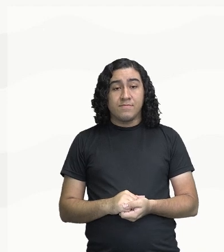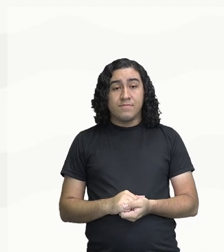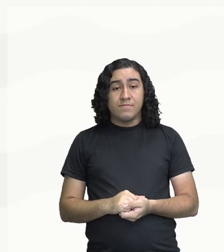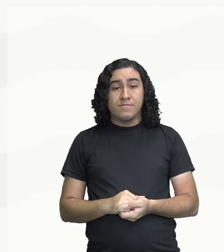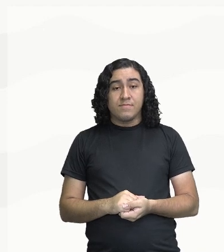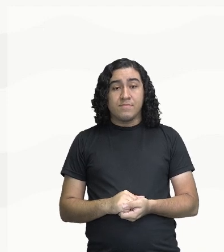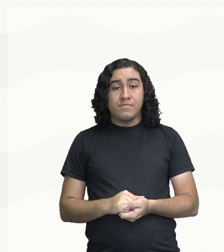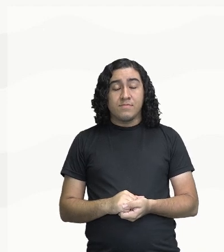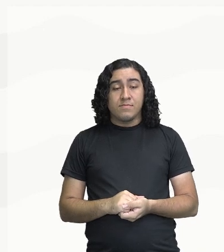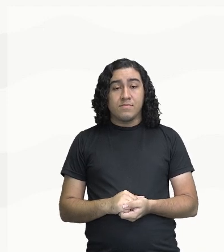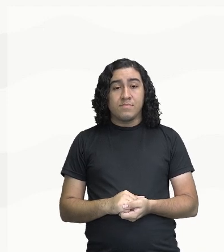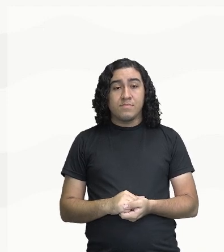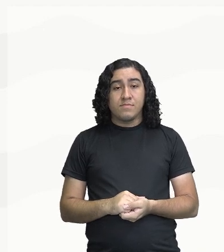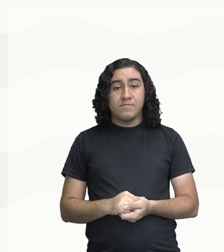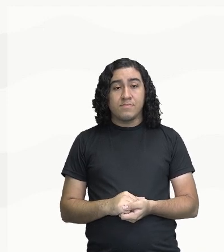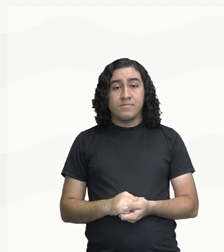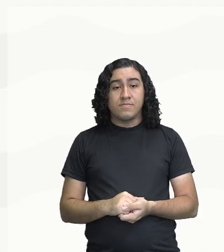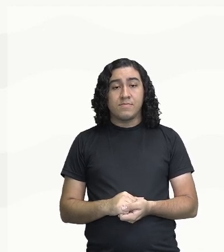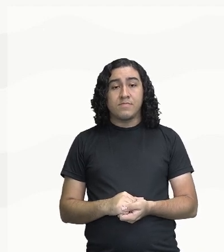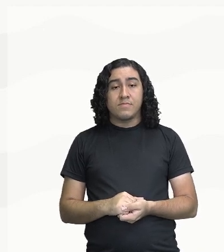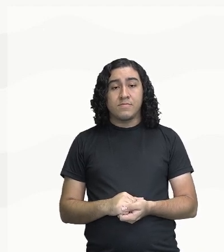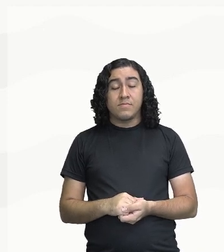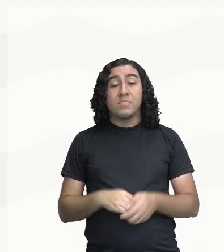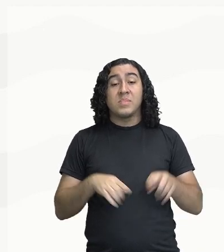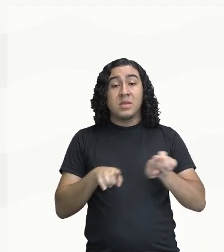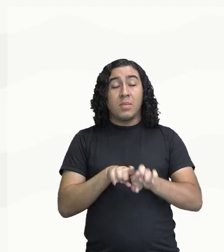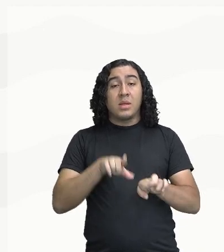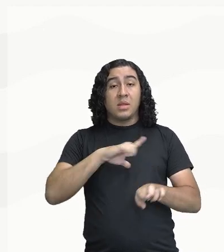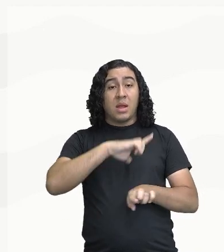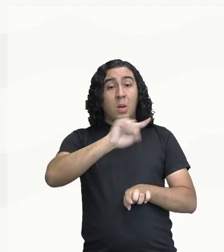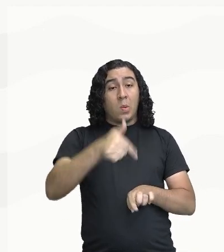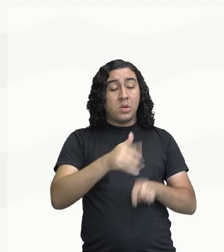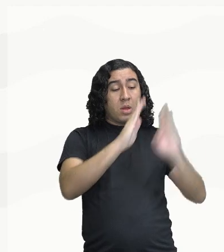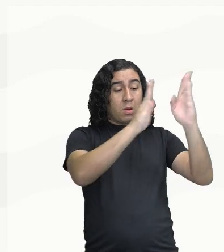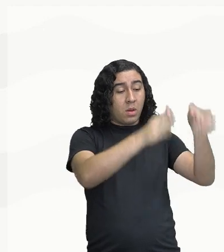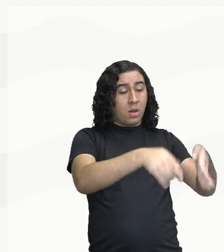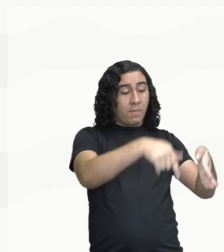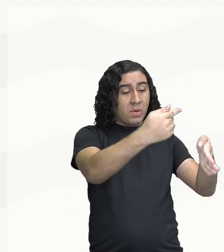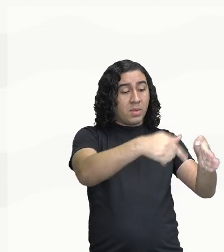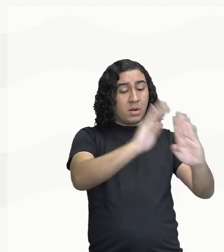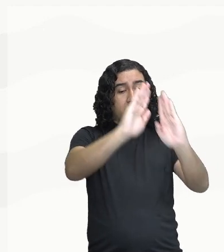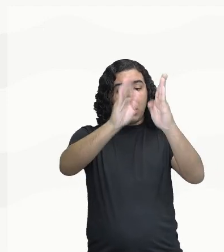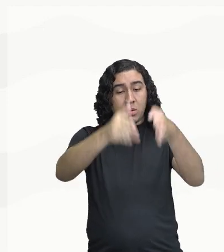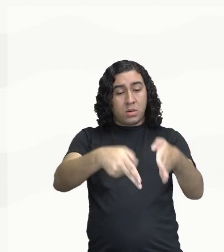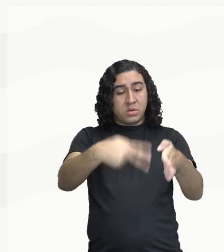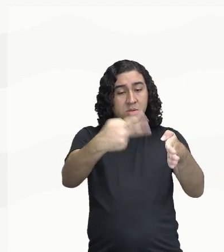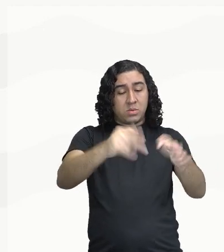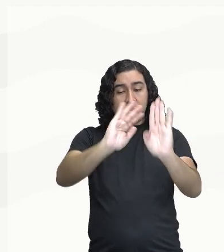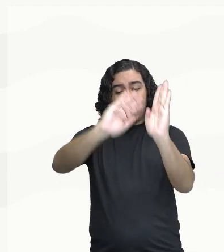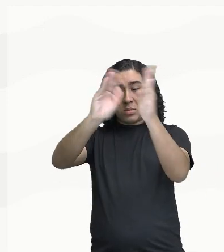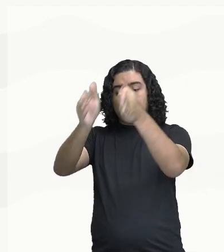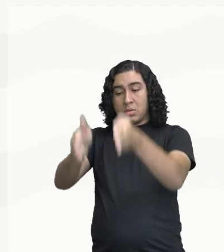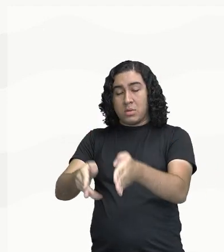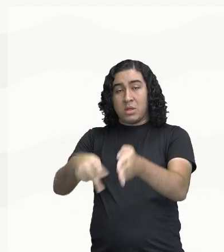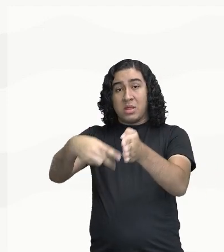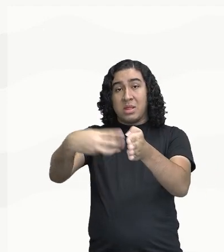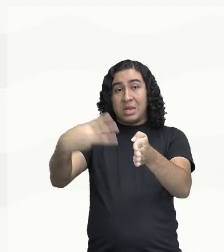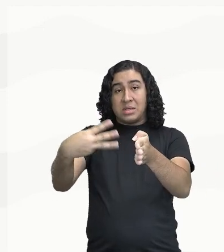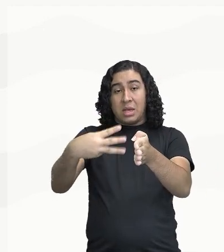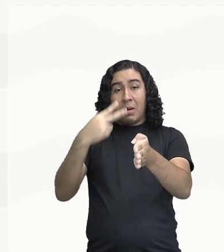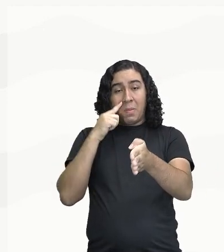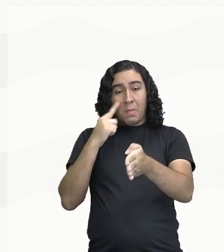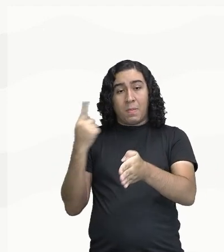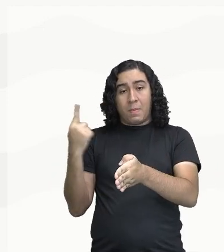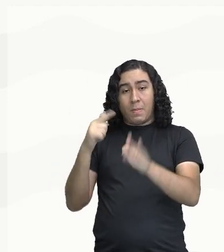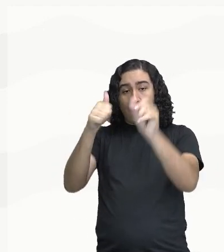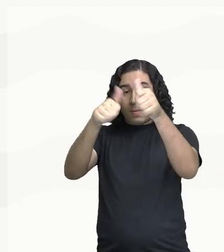tem também a coluna da frequência relativa. Quando a gente vai pegar a frequência relativa, por